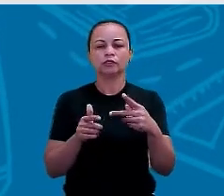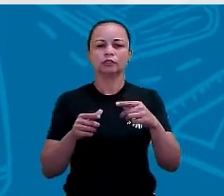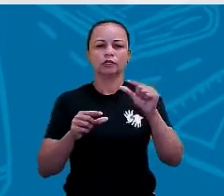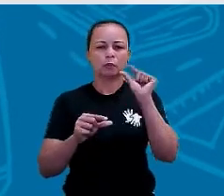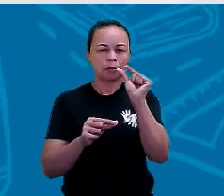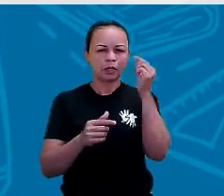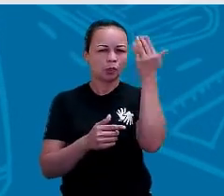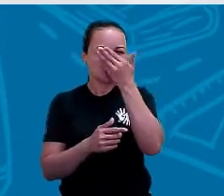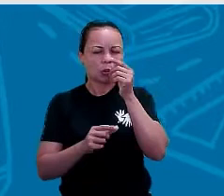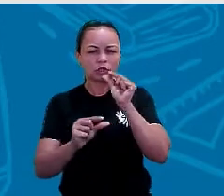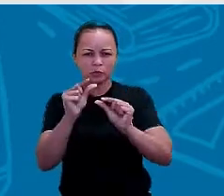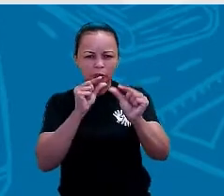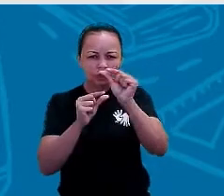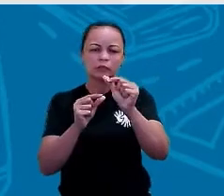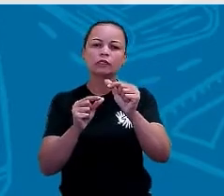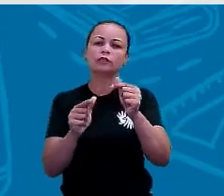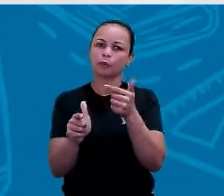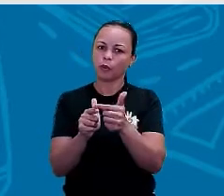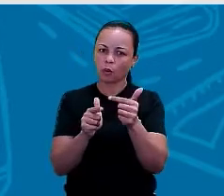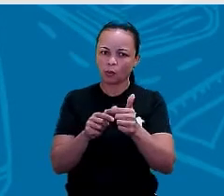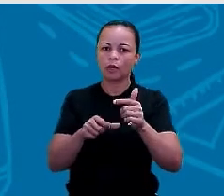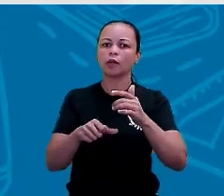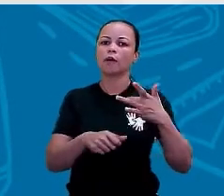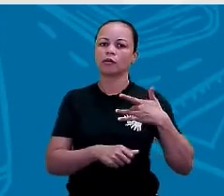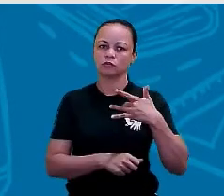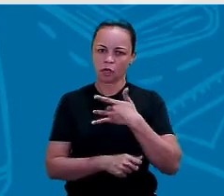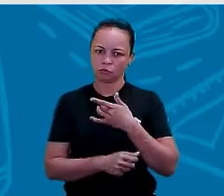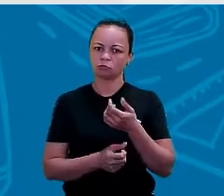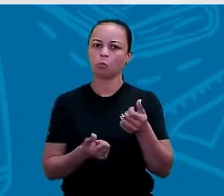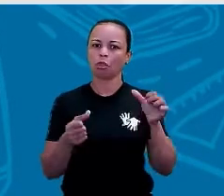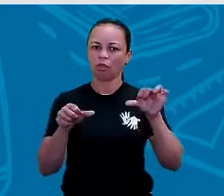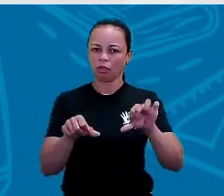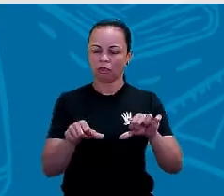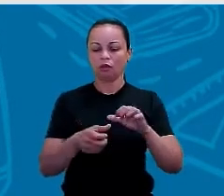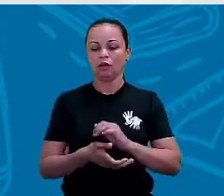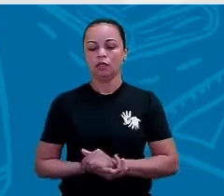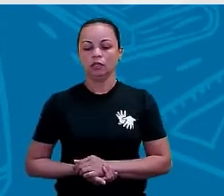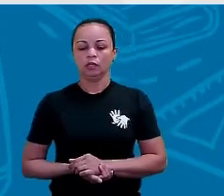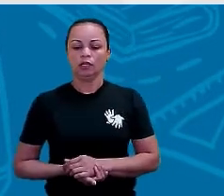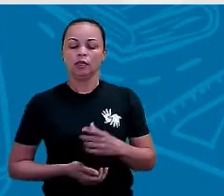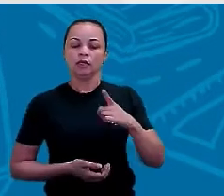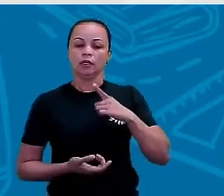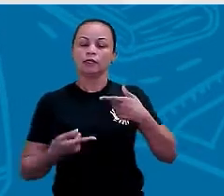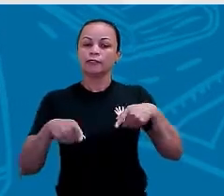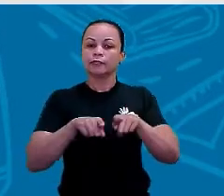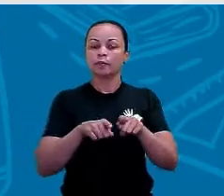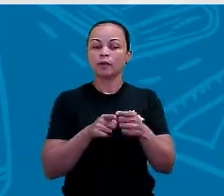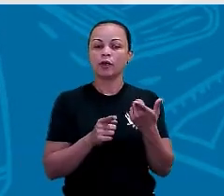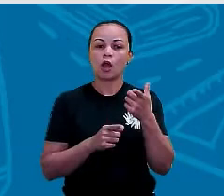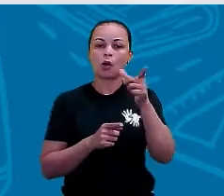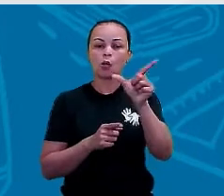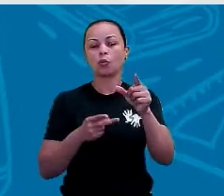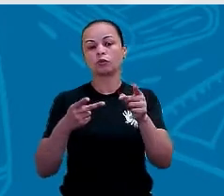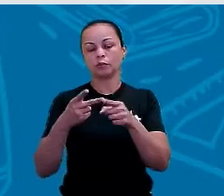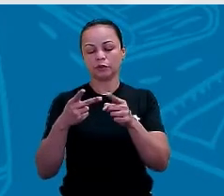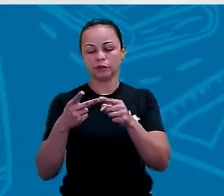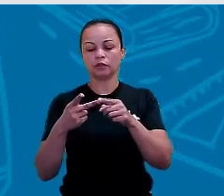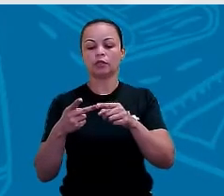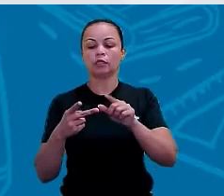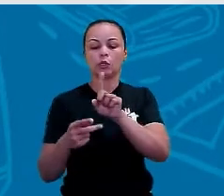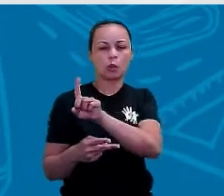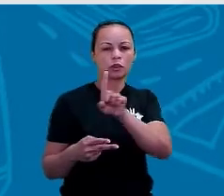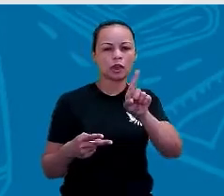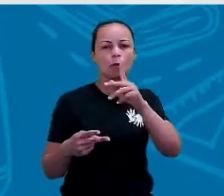causar algum tipo de dano à nossa saúde. E temos a outra categoria que eu tinha dito para vocês, dos não